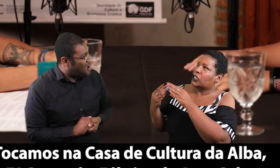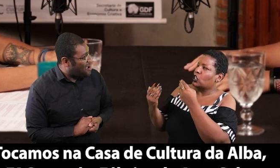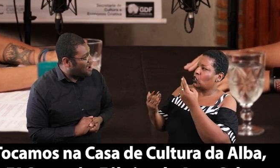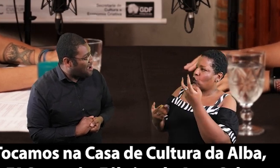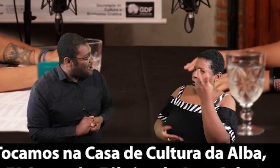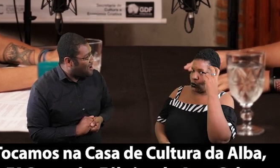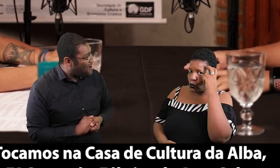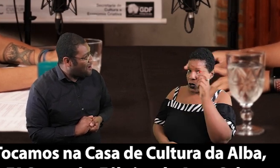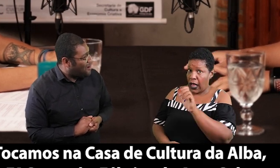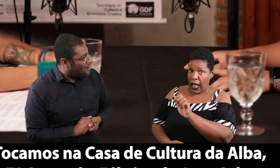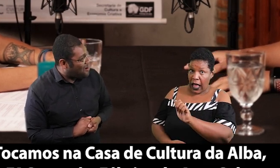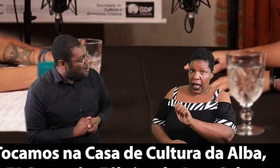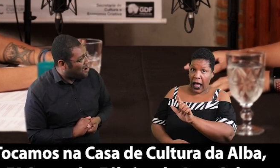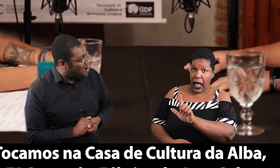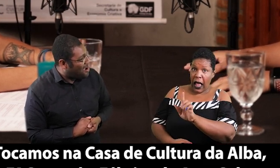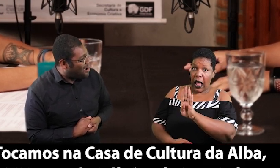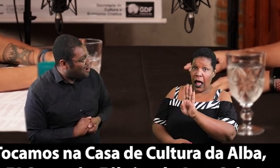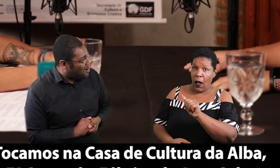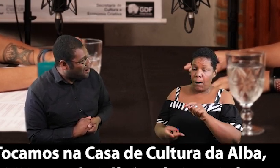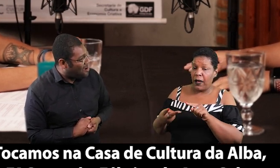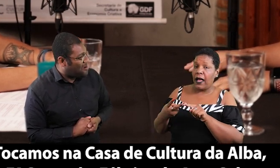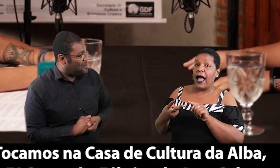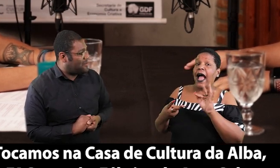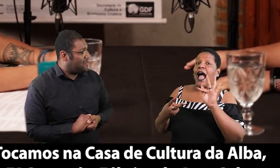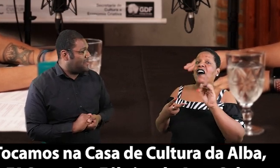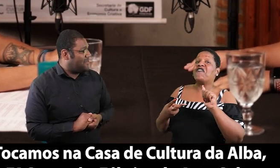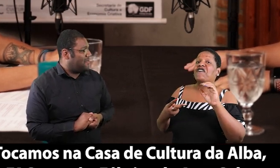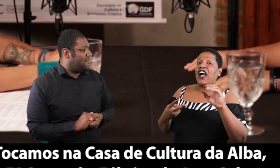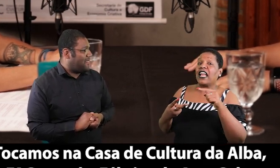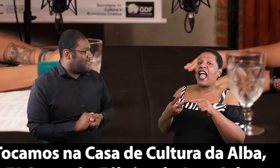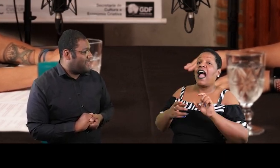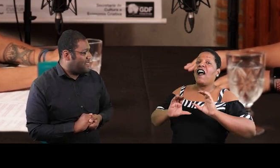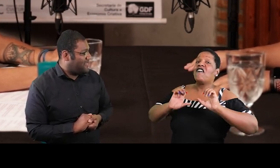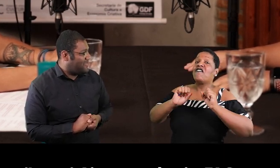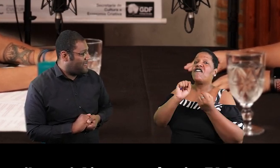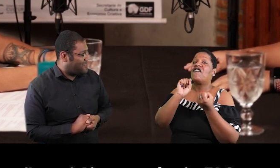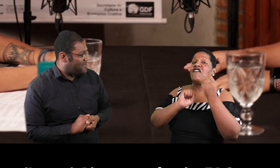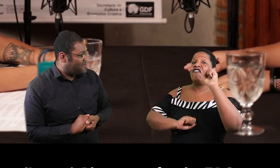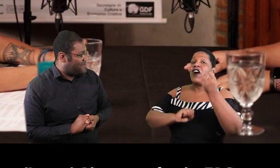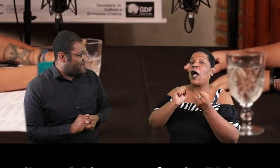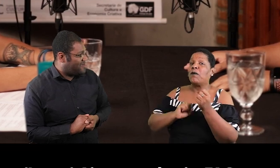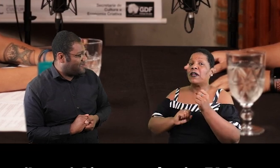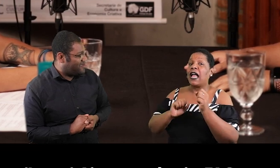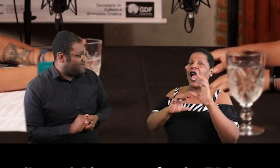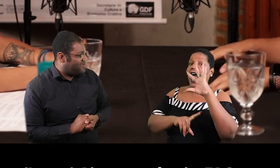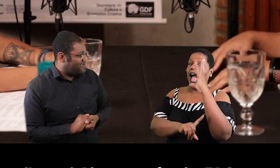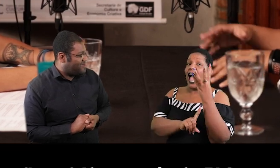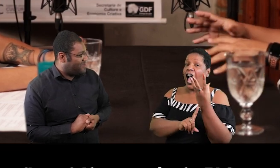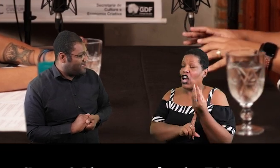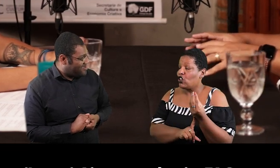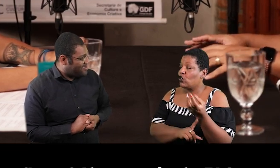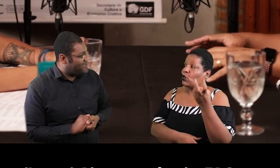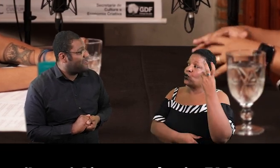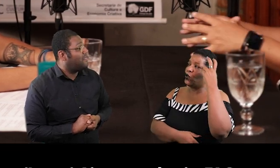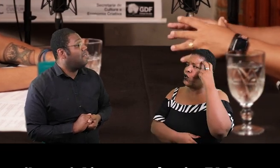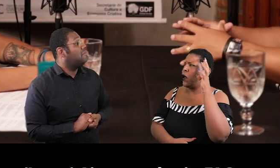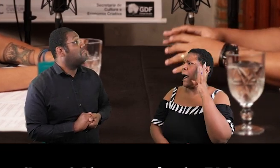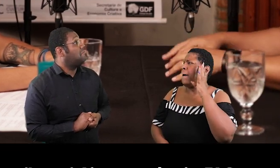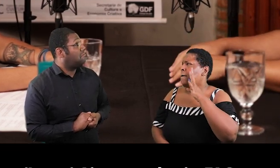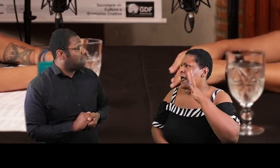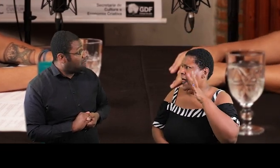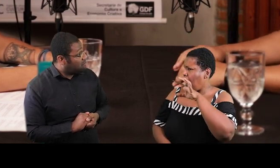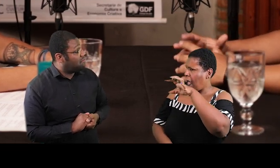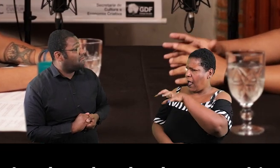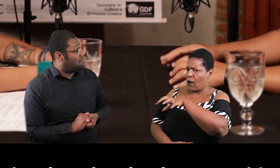Alba, na FAC, que é a Fábrica de Arte e Cultura, Ah, eu que é um lugar conheci bem a legal, FAC. né? Que tem vários